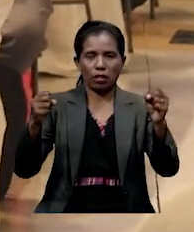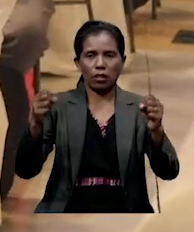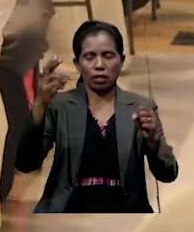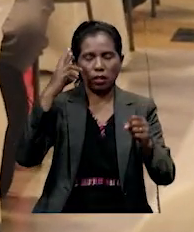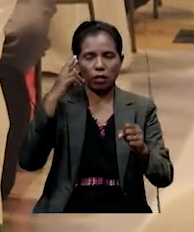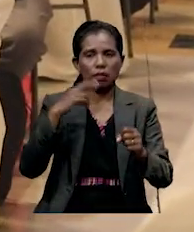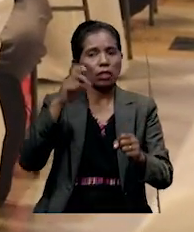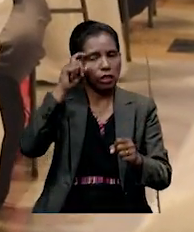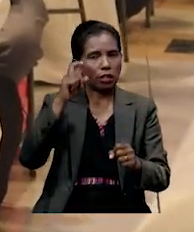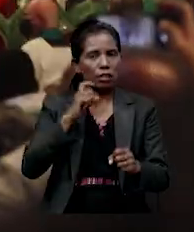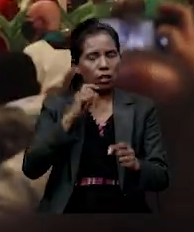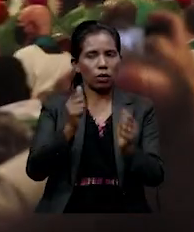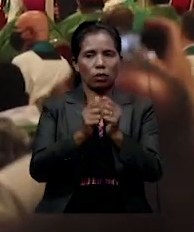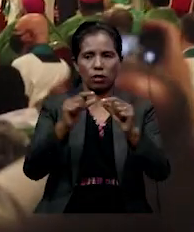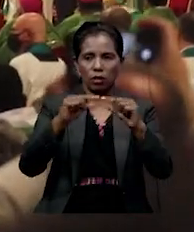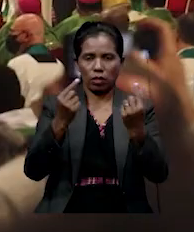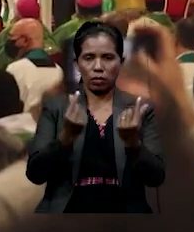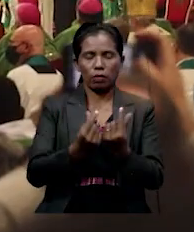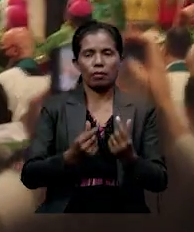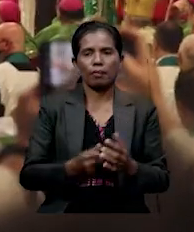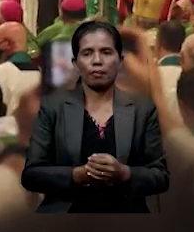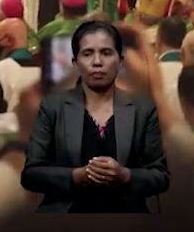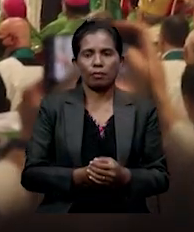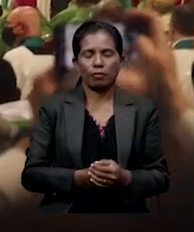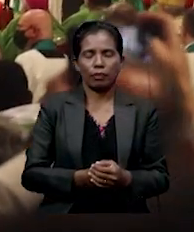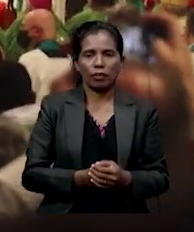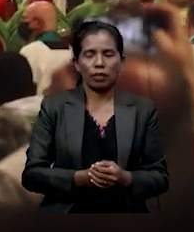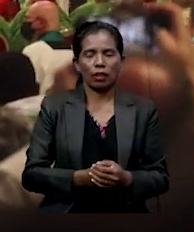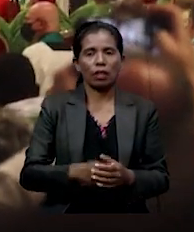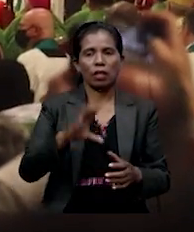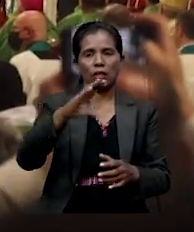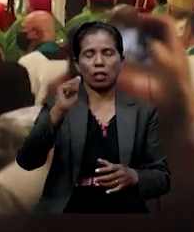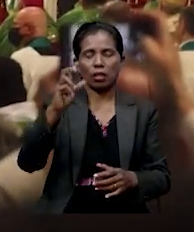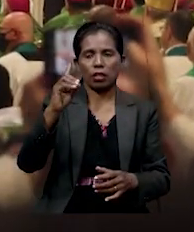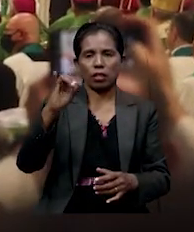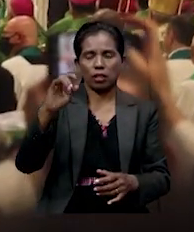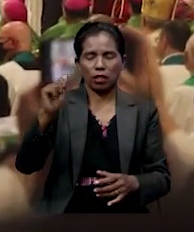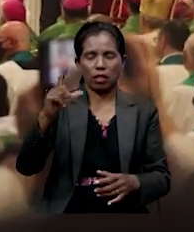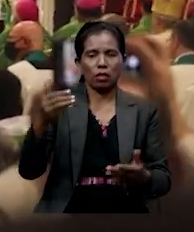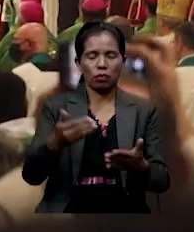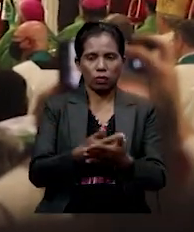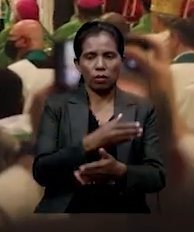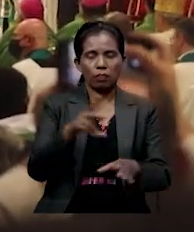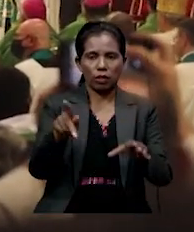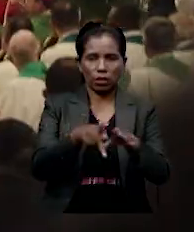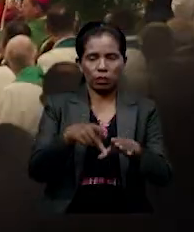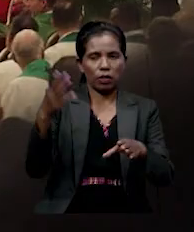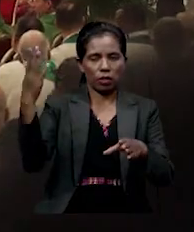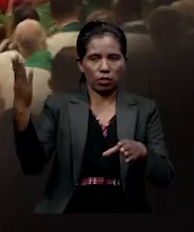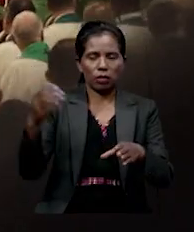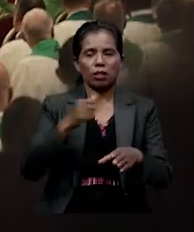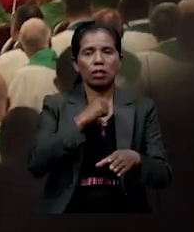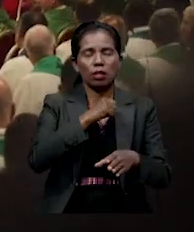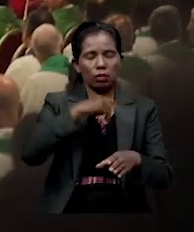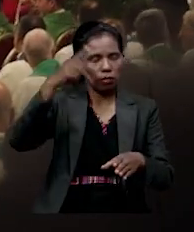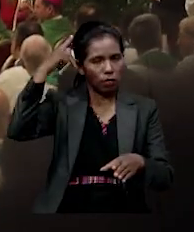Carala Xunana Guzmão, Rony Equipa. Ba Cardeal Fonsira neve rola parte ona e a Colésio Cardinalizio, Papa Francisco